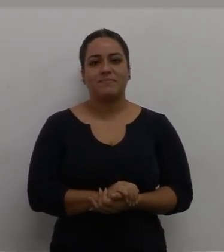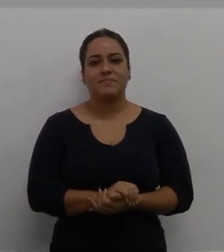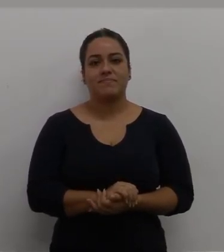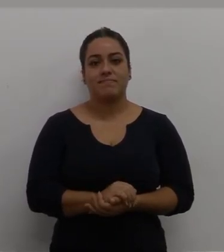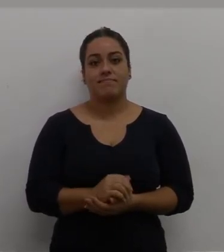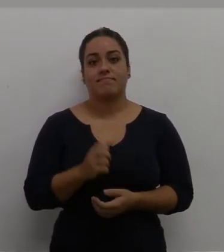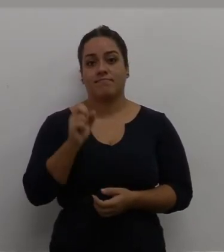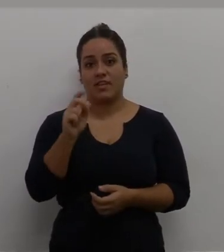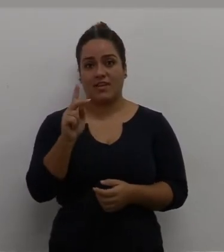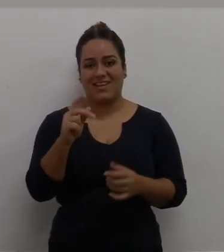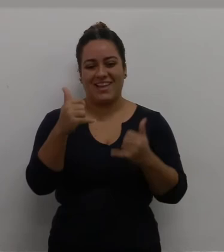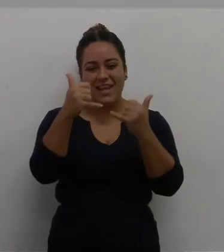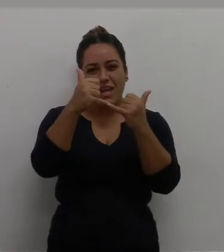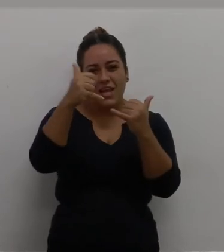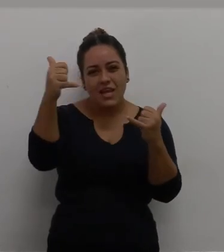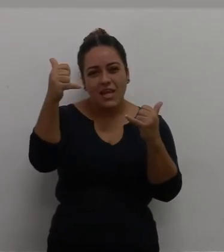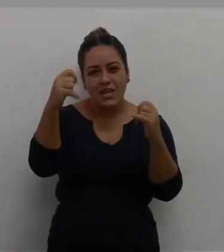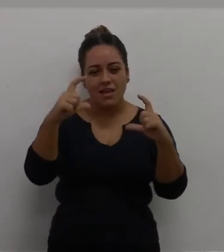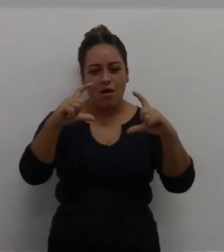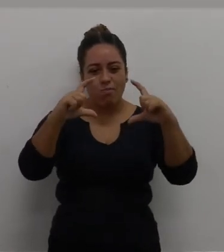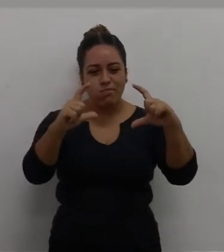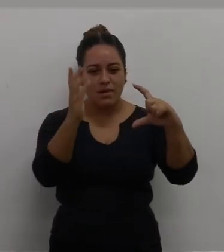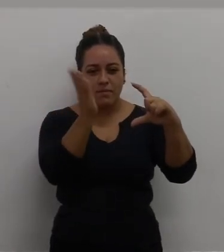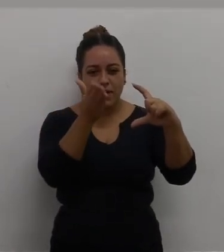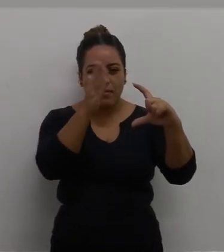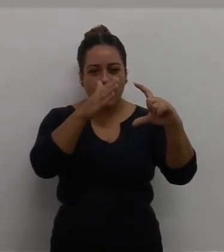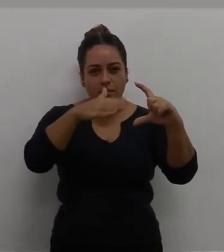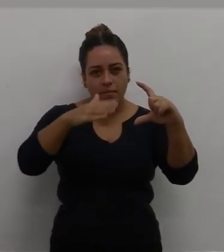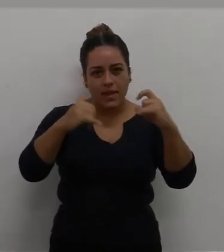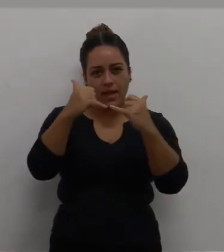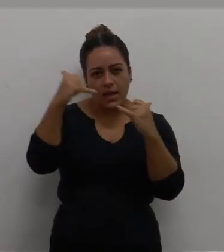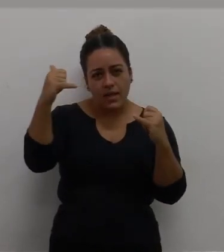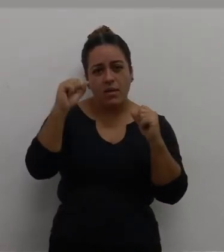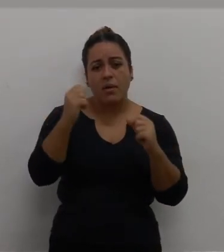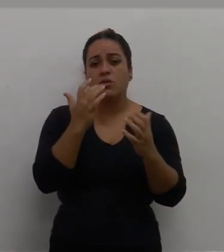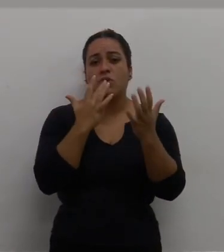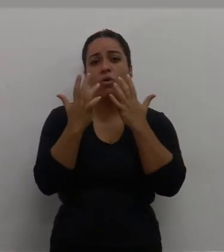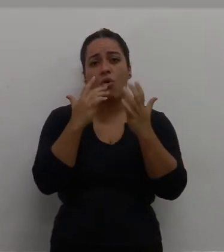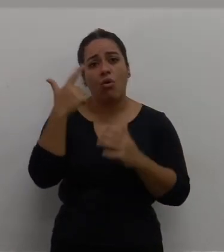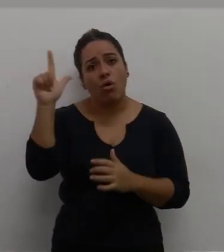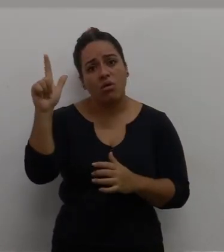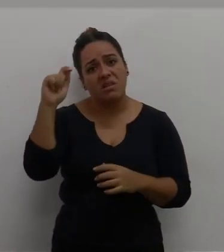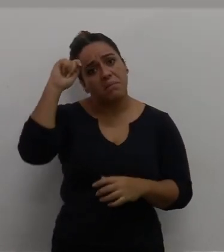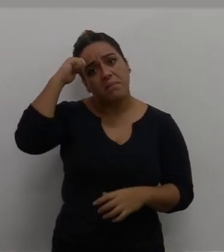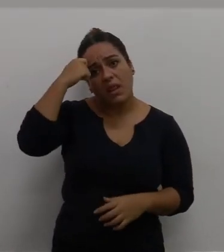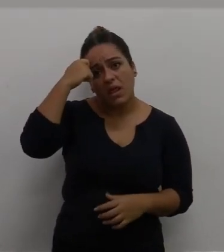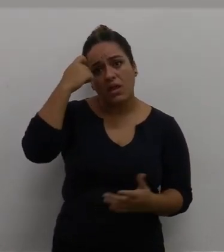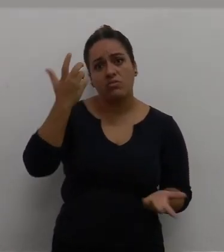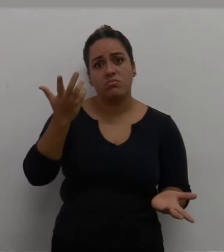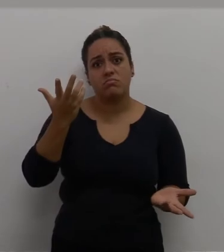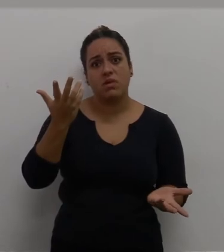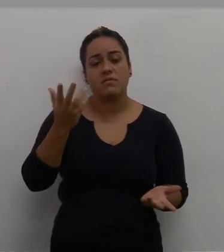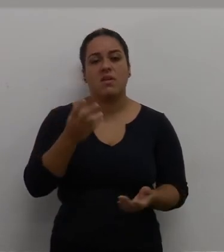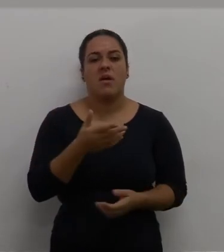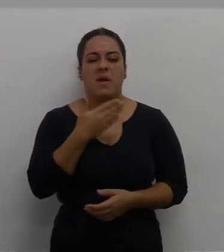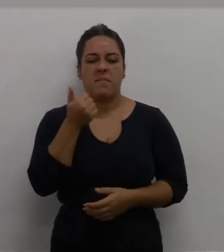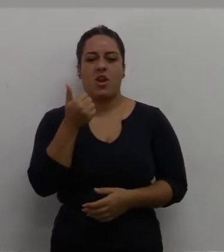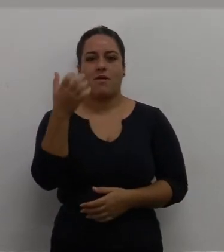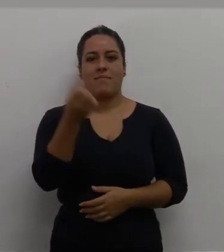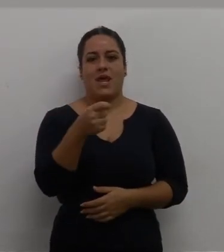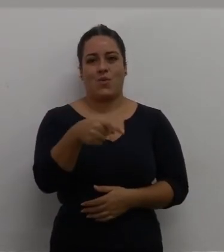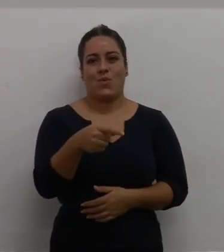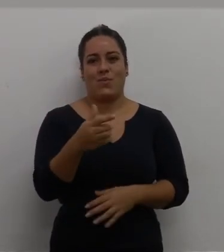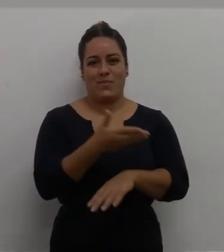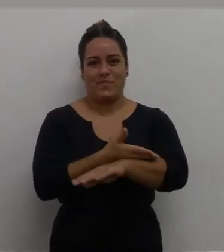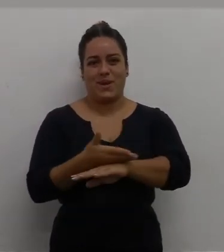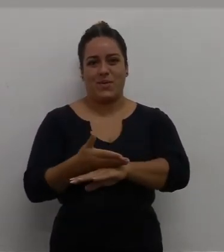Ok? Essa borda aqui, essa linha entre cada fatia da pizza, pode ser de outra cor, pode ser preta essa linha. Na verdade, eu vou manter ela